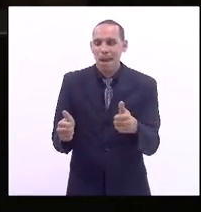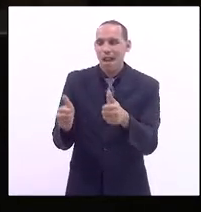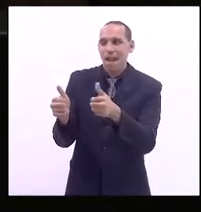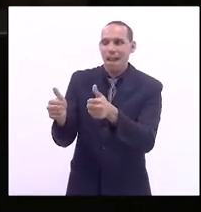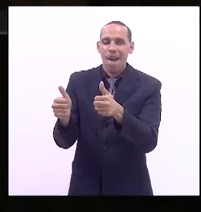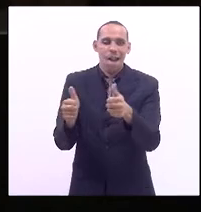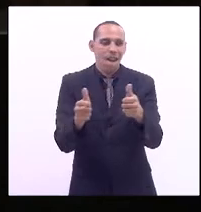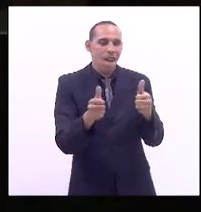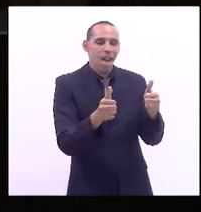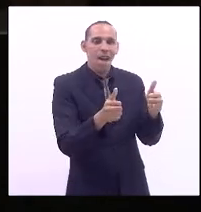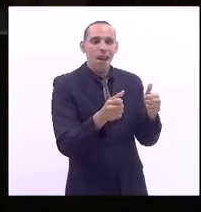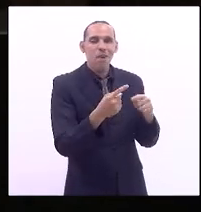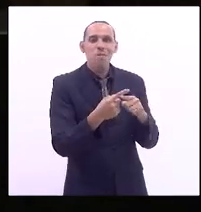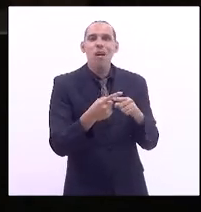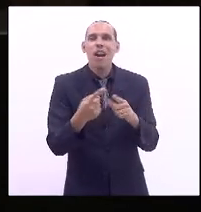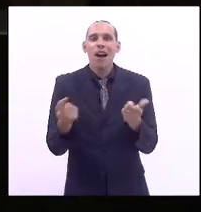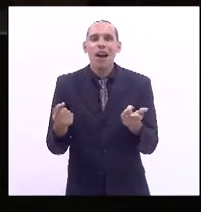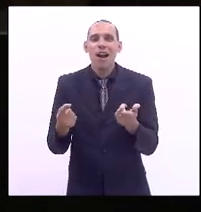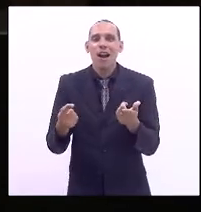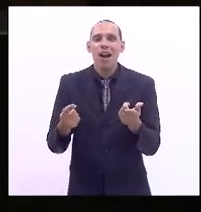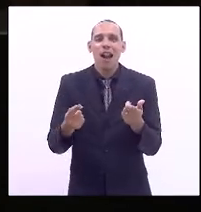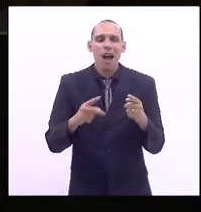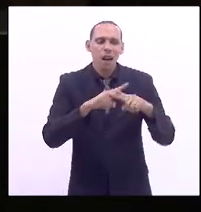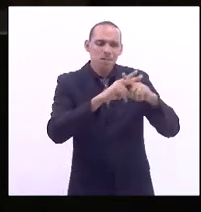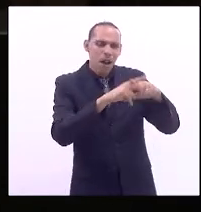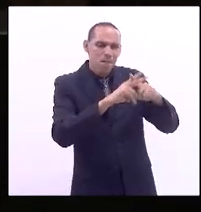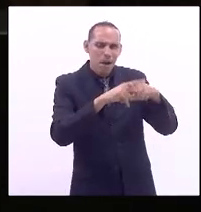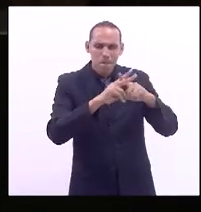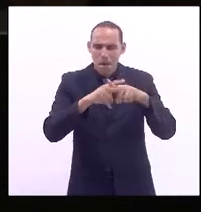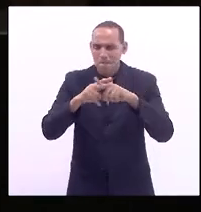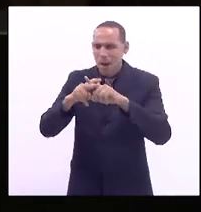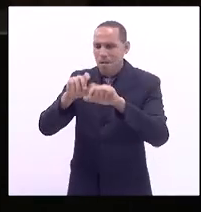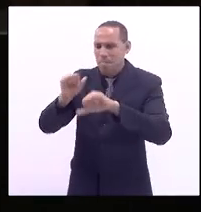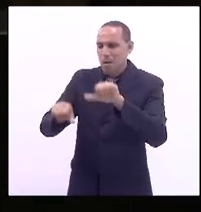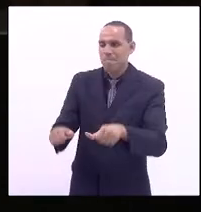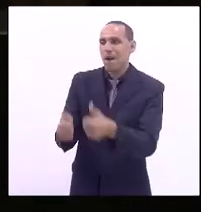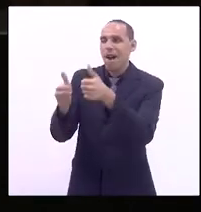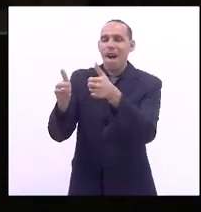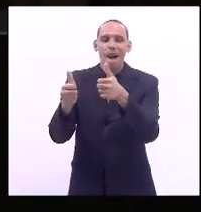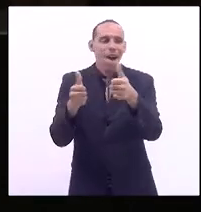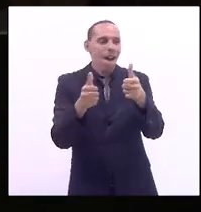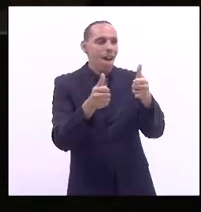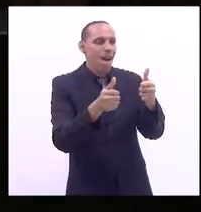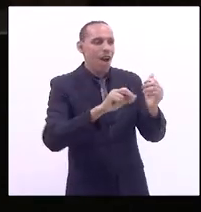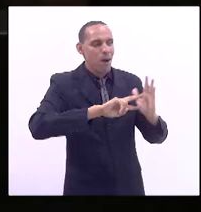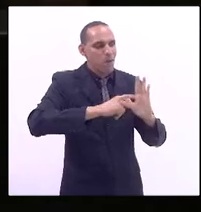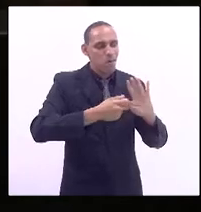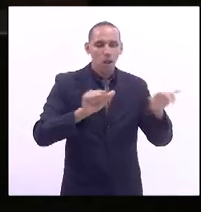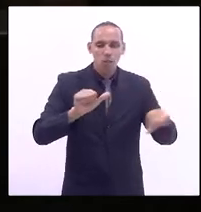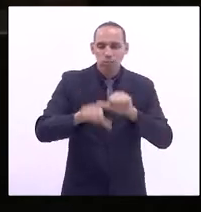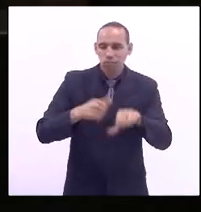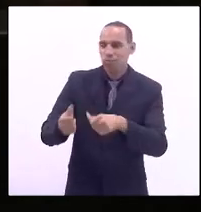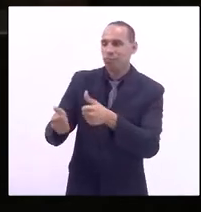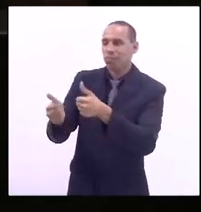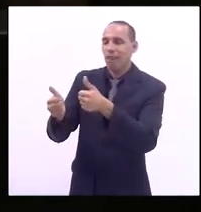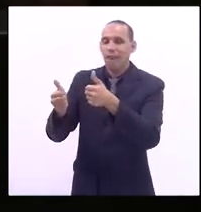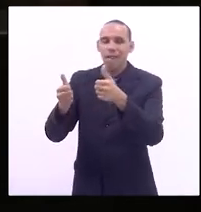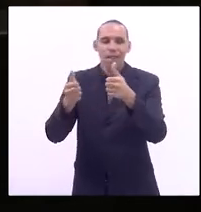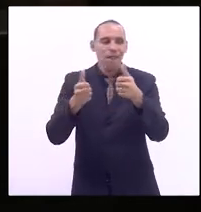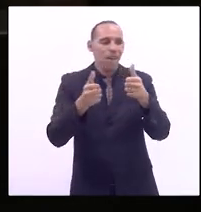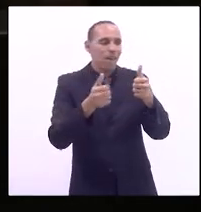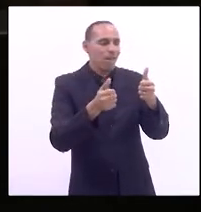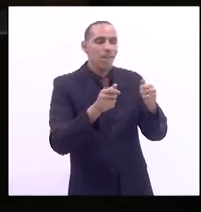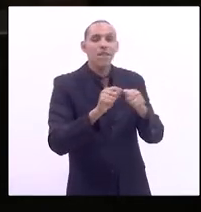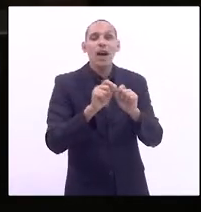é através de uma ressignificação do que que pretende fazer com aquele o